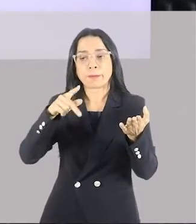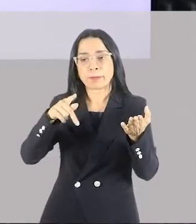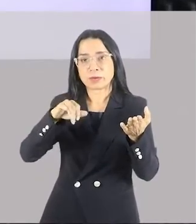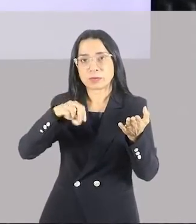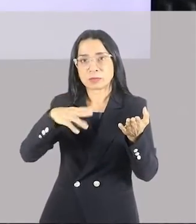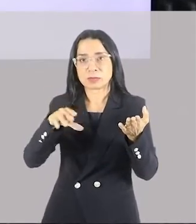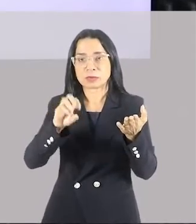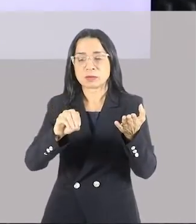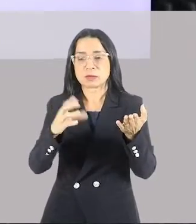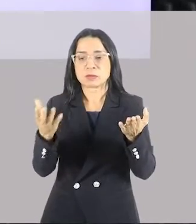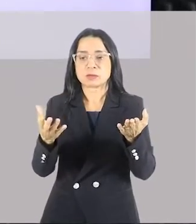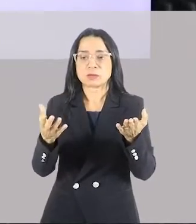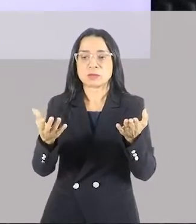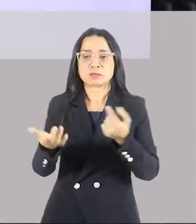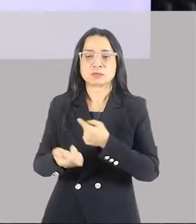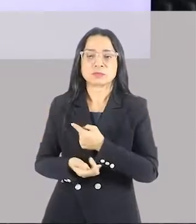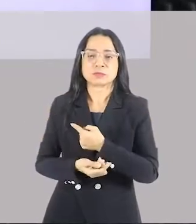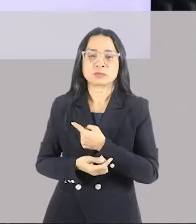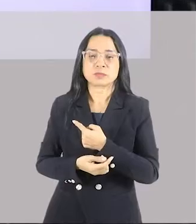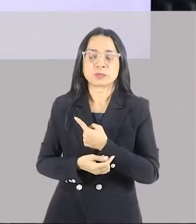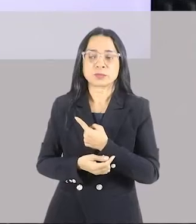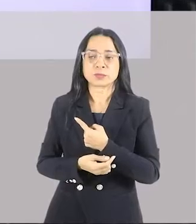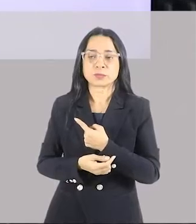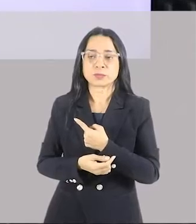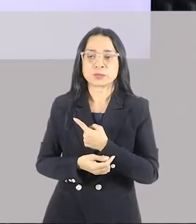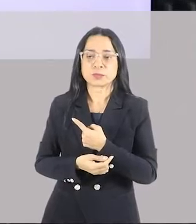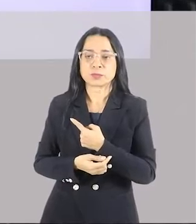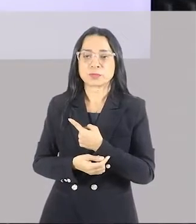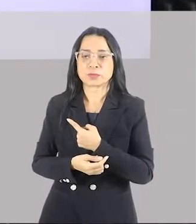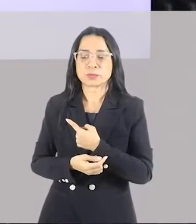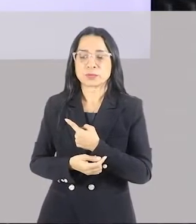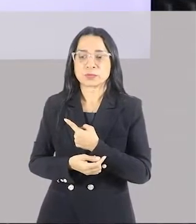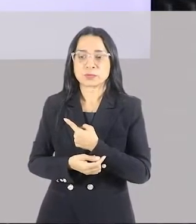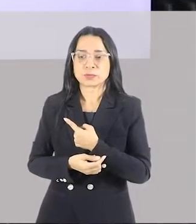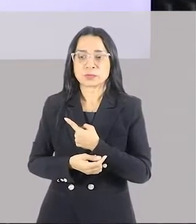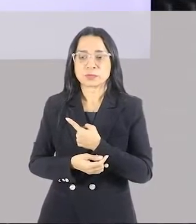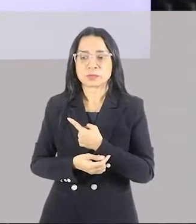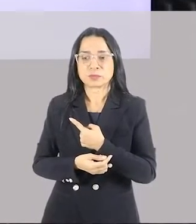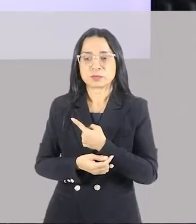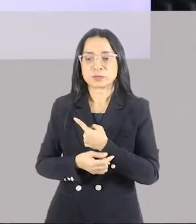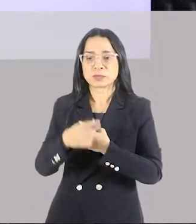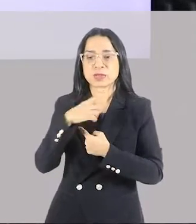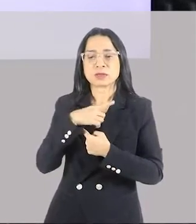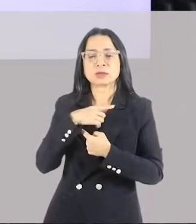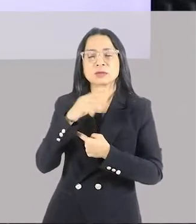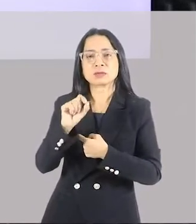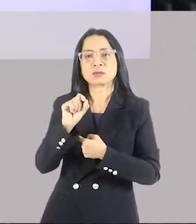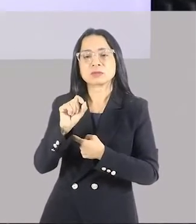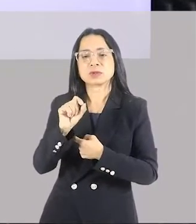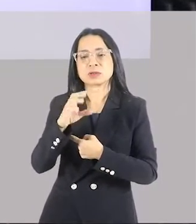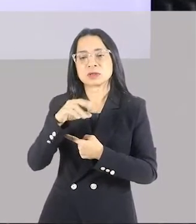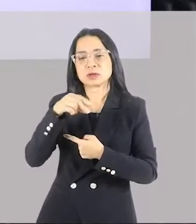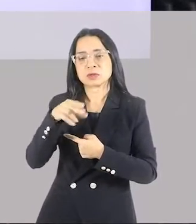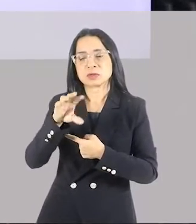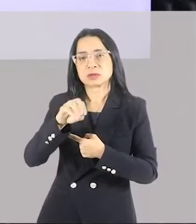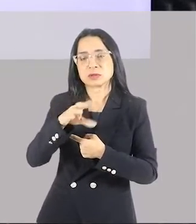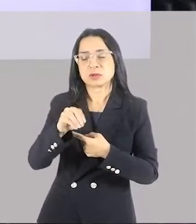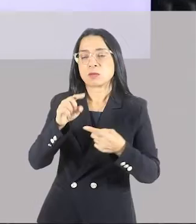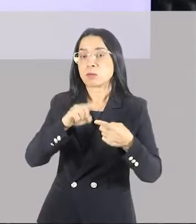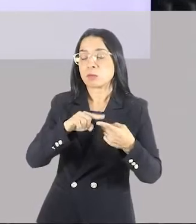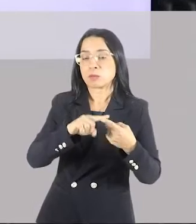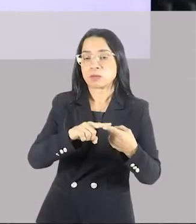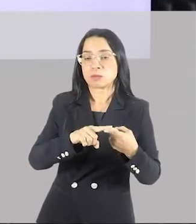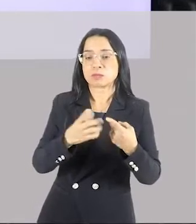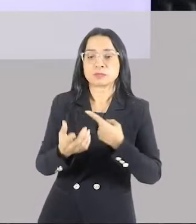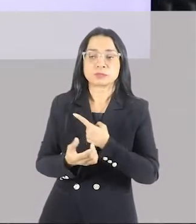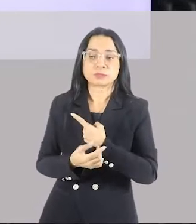permissão. Quanto à modalidade licitatória, na concessão, nós temos que a concorrência ou o diálogo competitivo